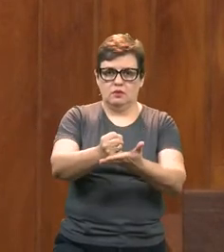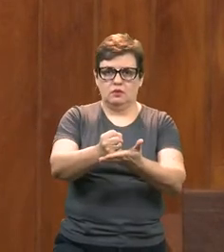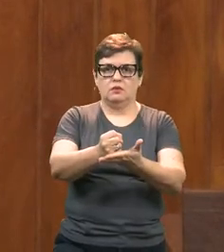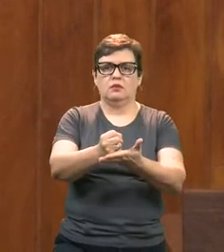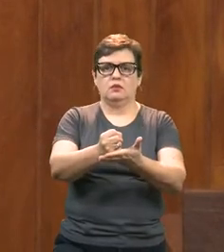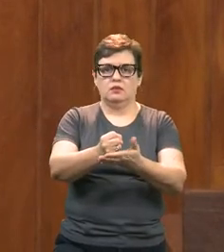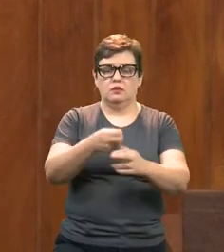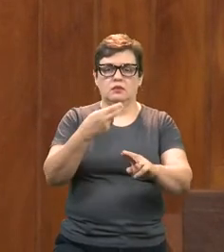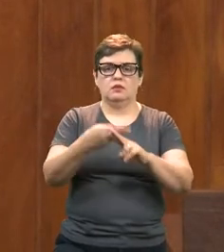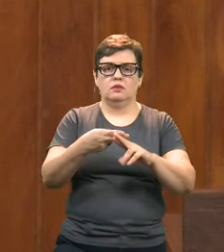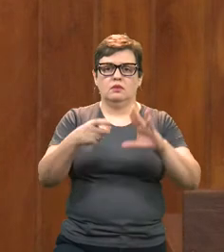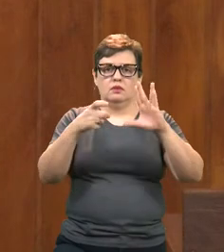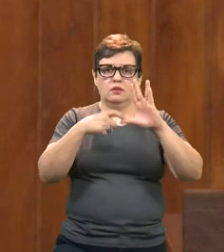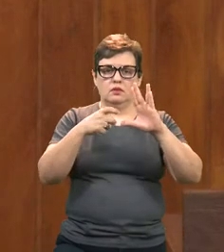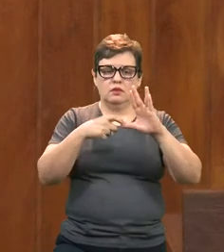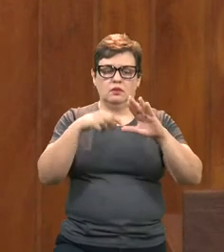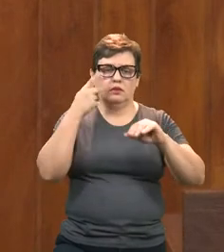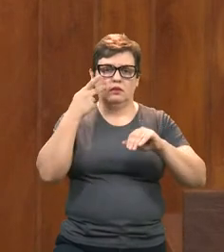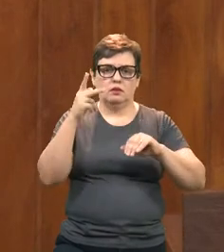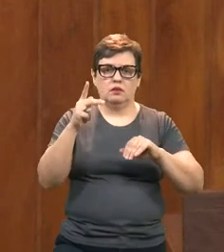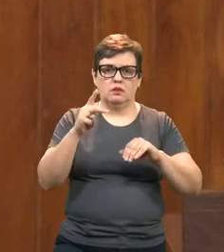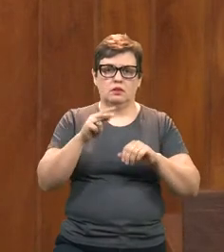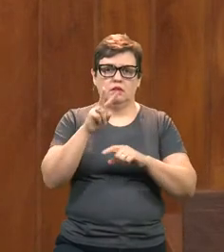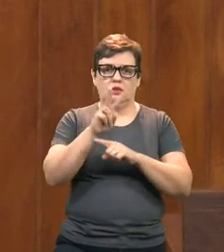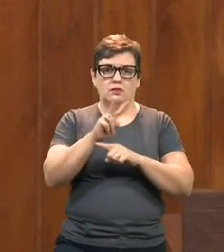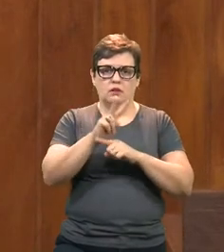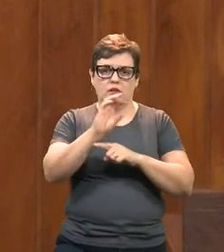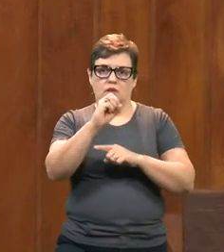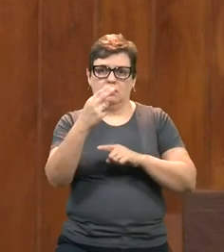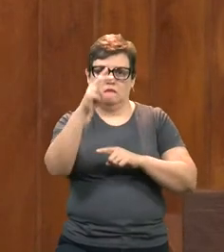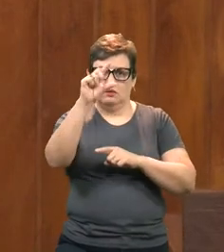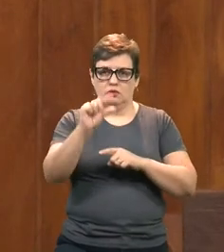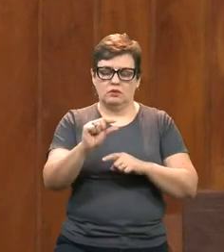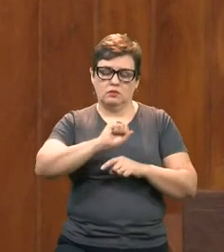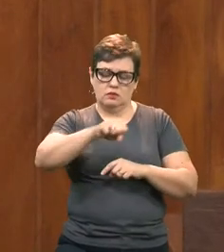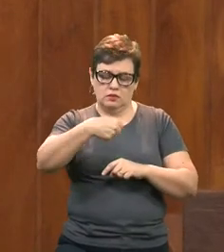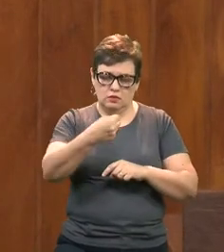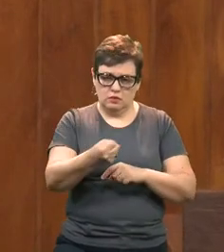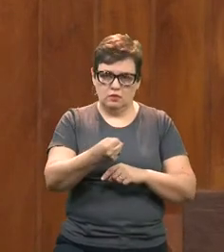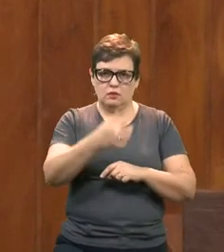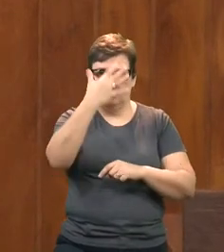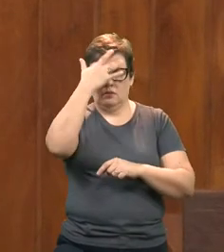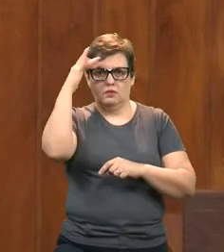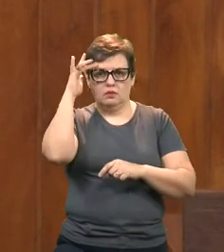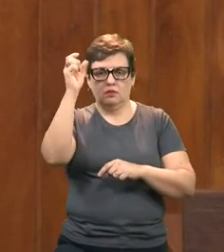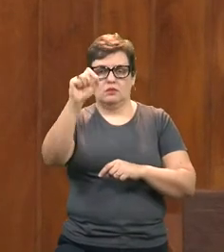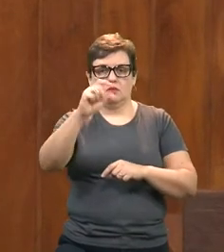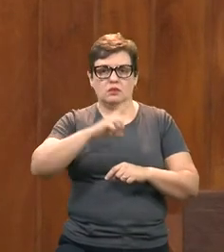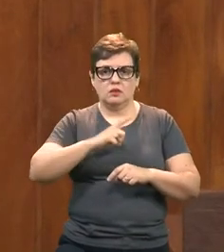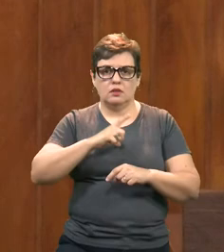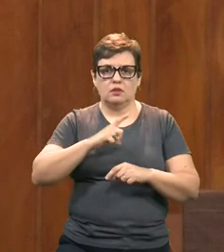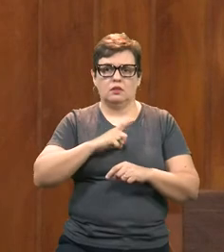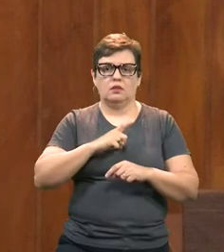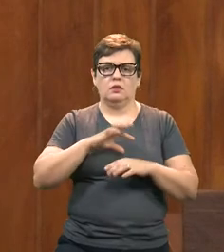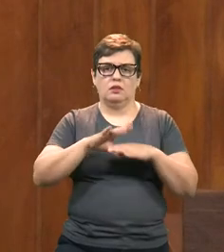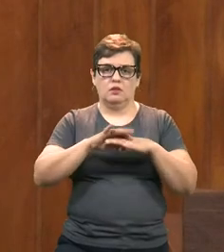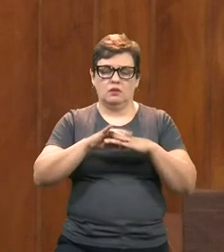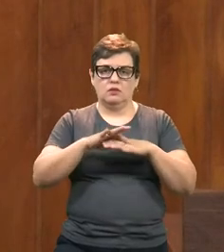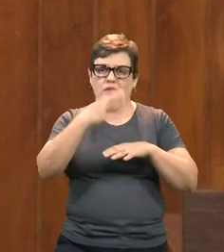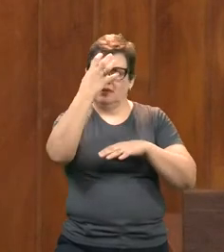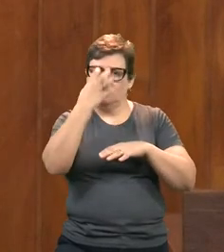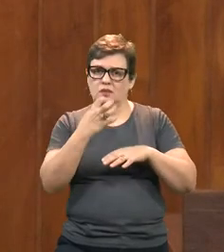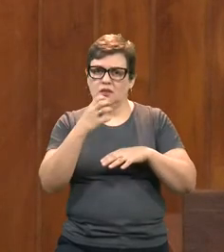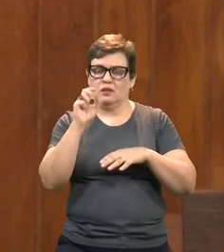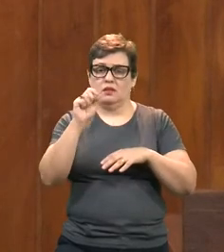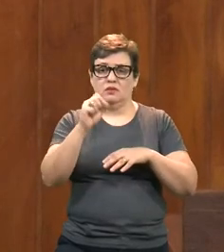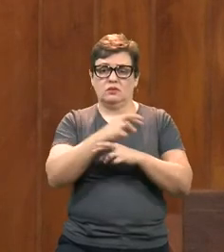ou uso de cannabis para o tratamento ou alívio de paciente portador de condição médica ou de sintomas que